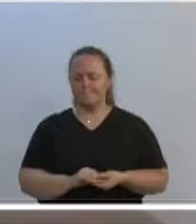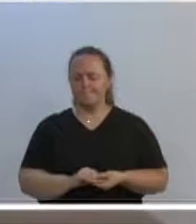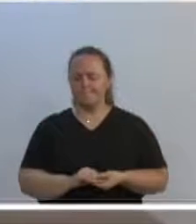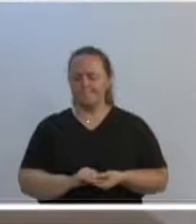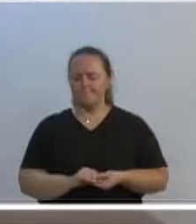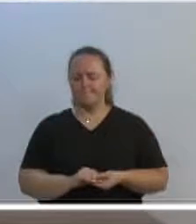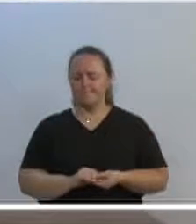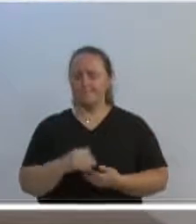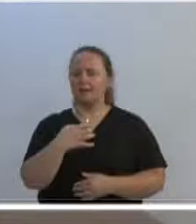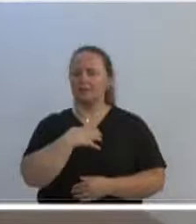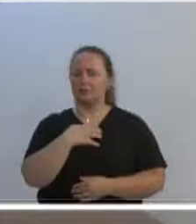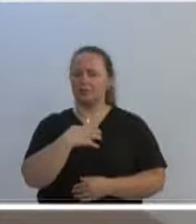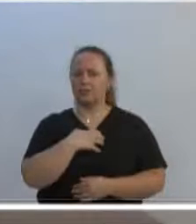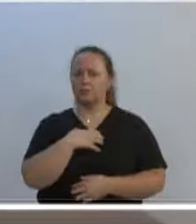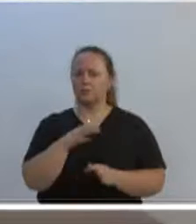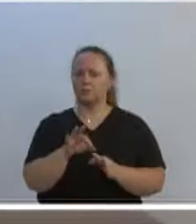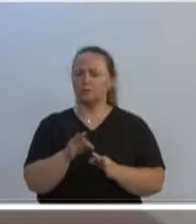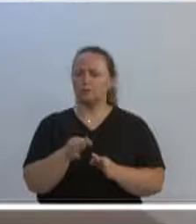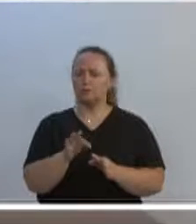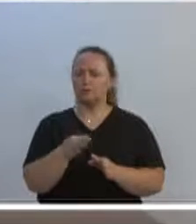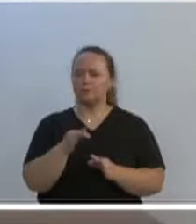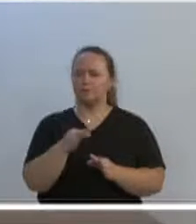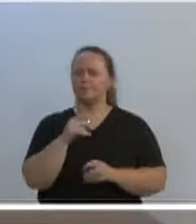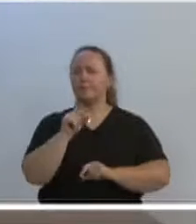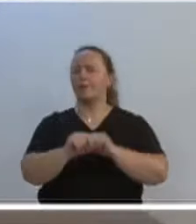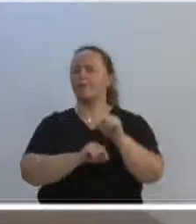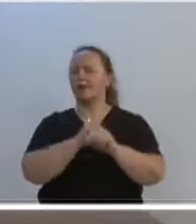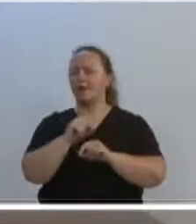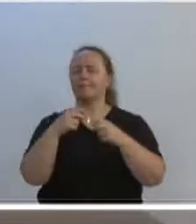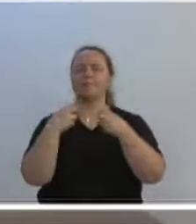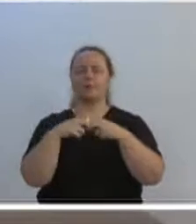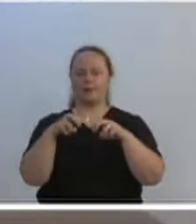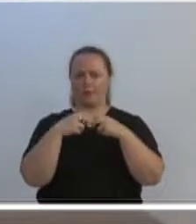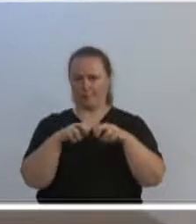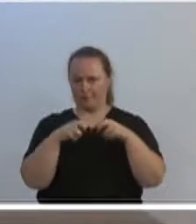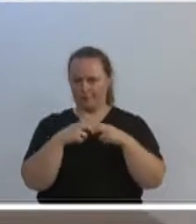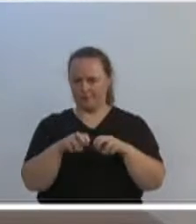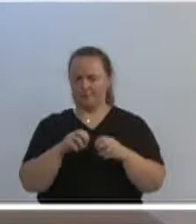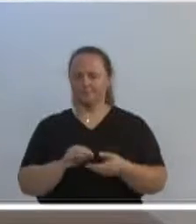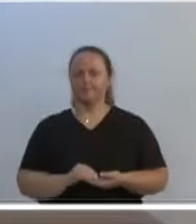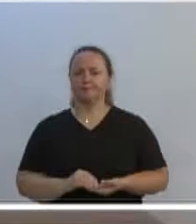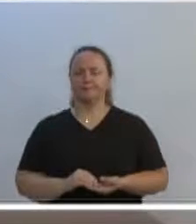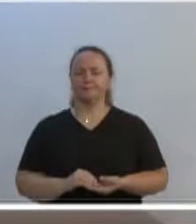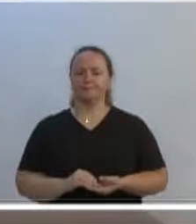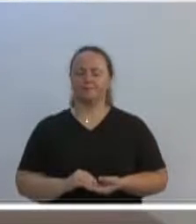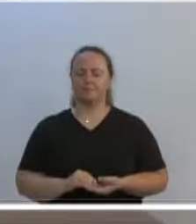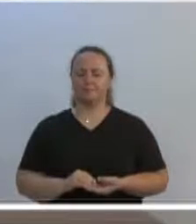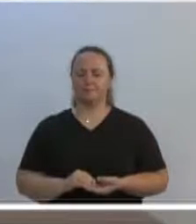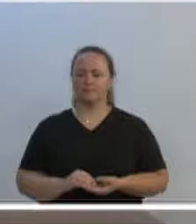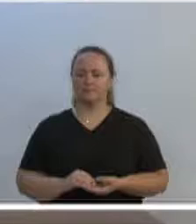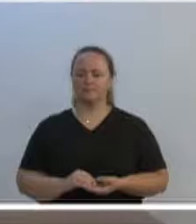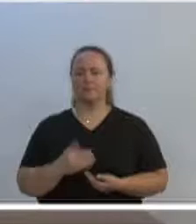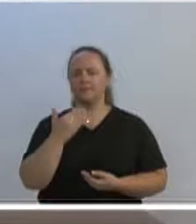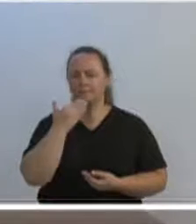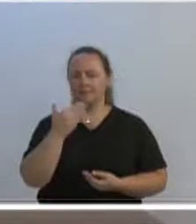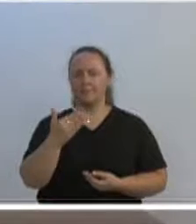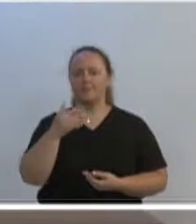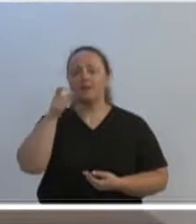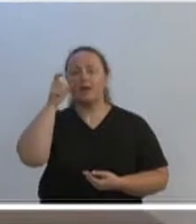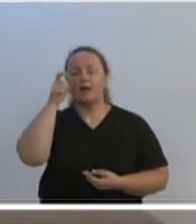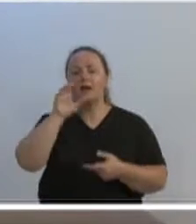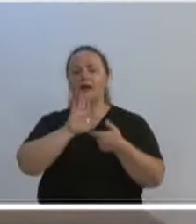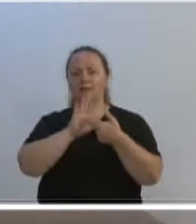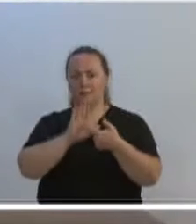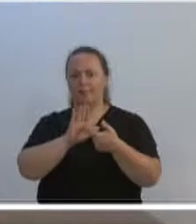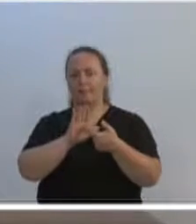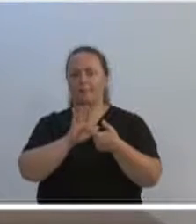muito extensa sobre o transporte público. Eu trouxe dados aqui, eu peço que o Ari me ajude,